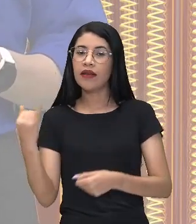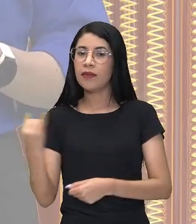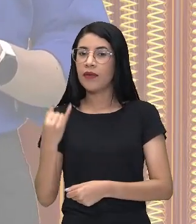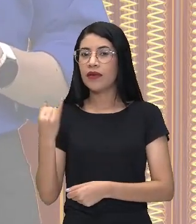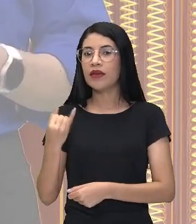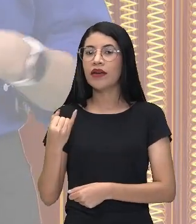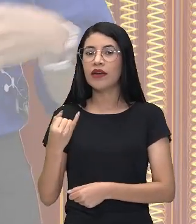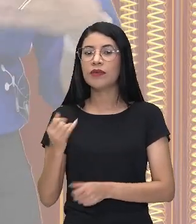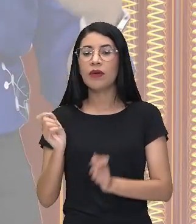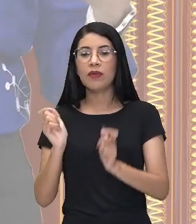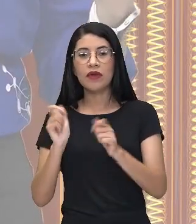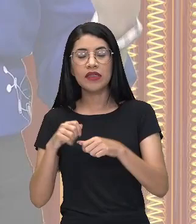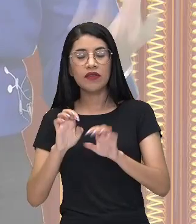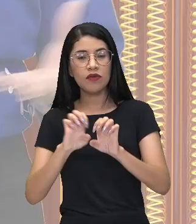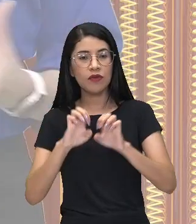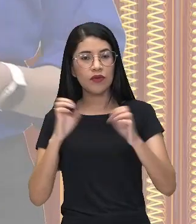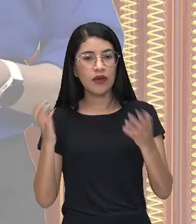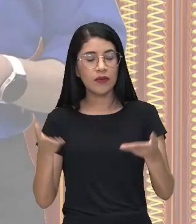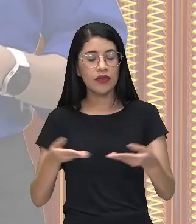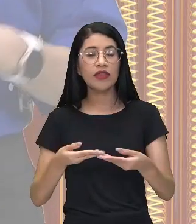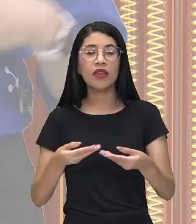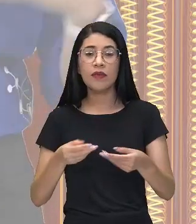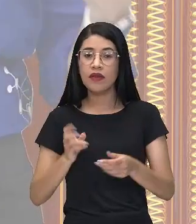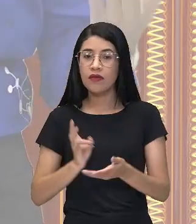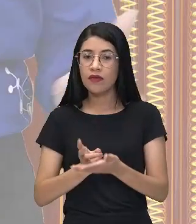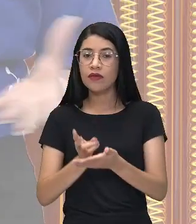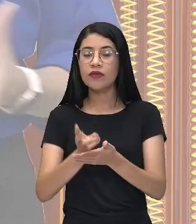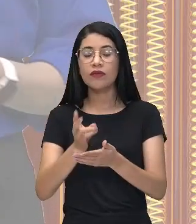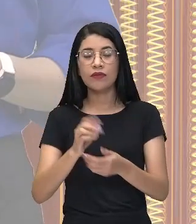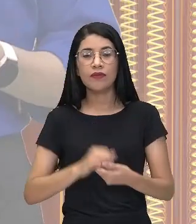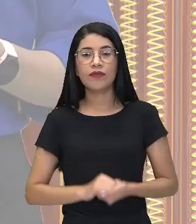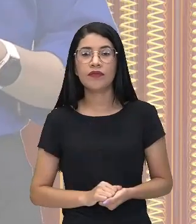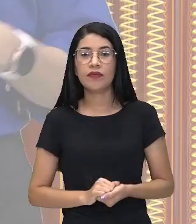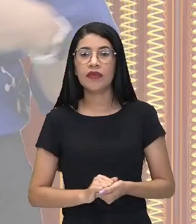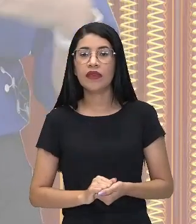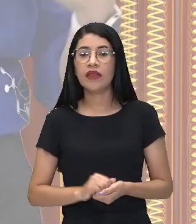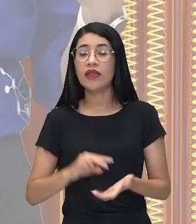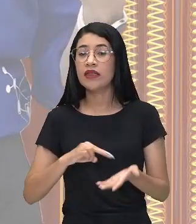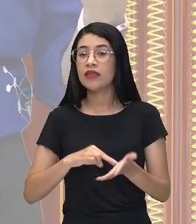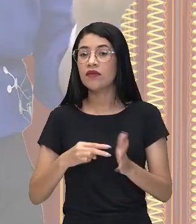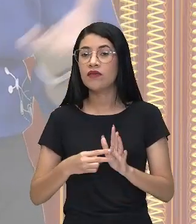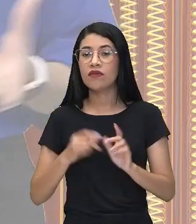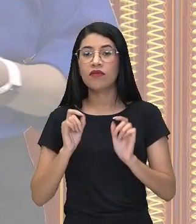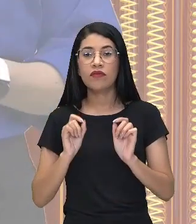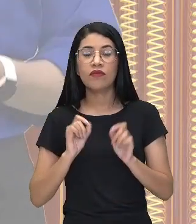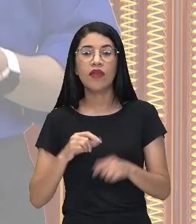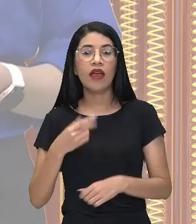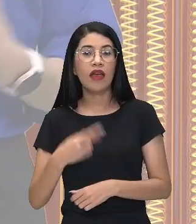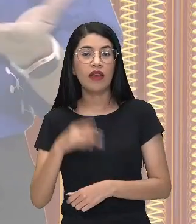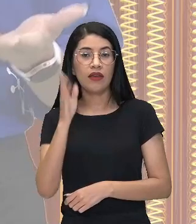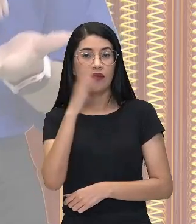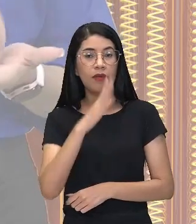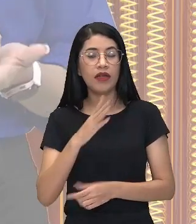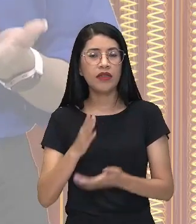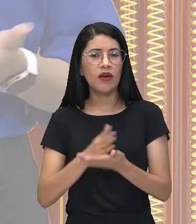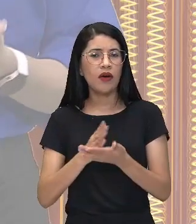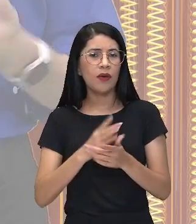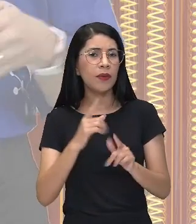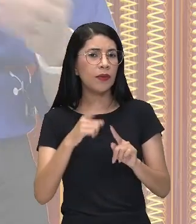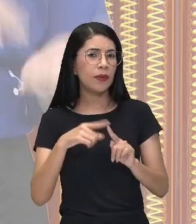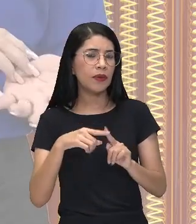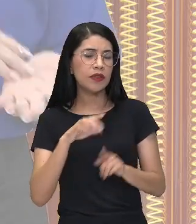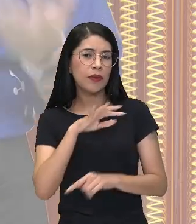dos ecossistemas. Isso quer dizer que também aqui no Brasil nós temos algumas espécies que só